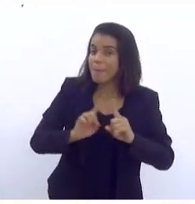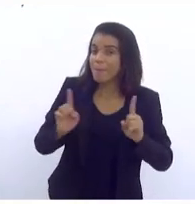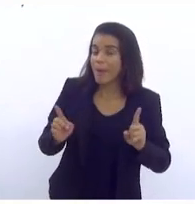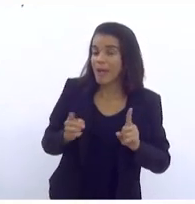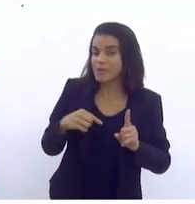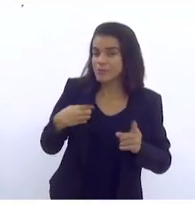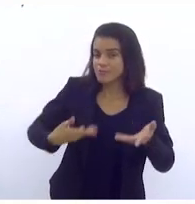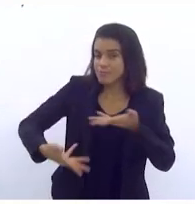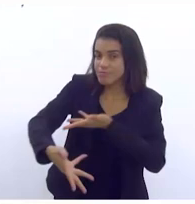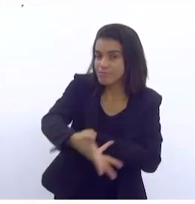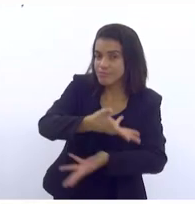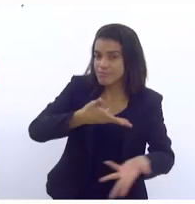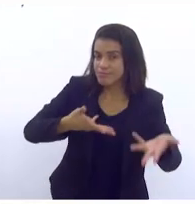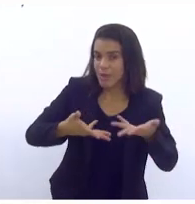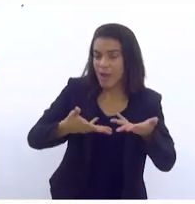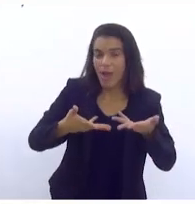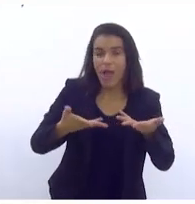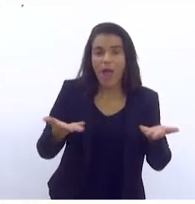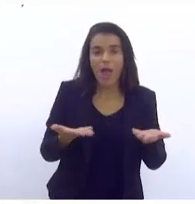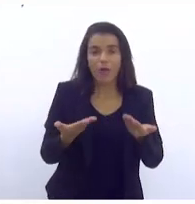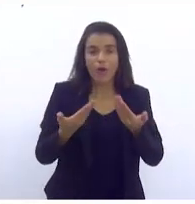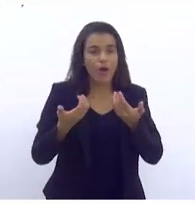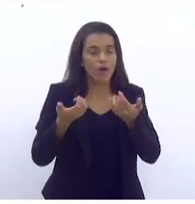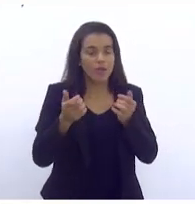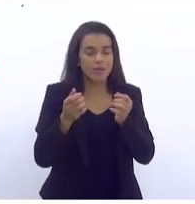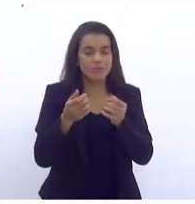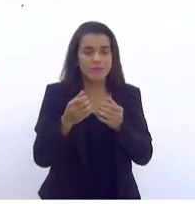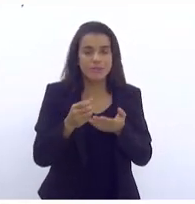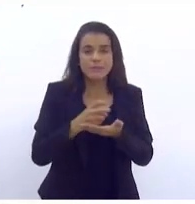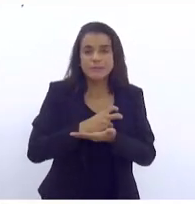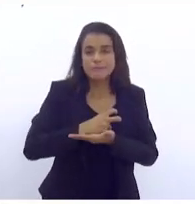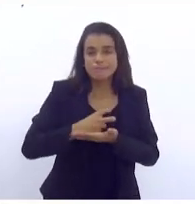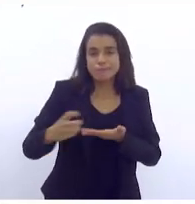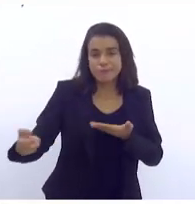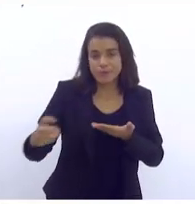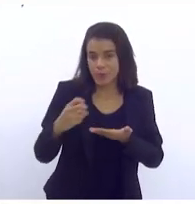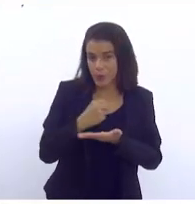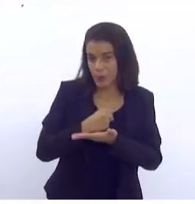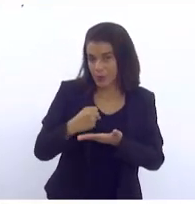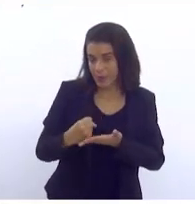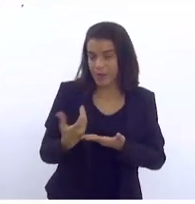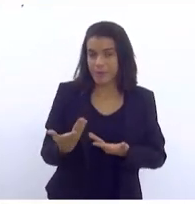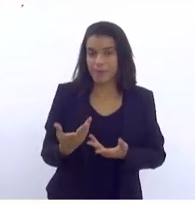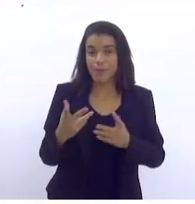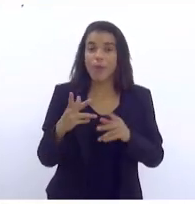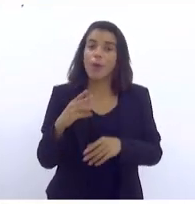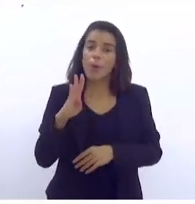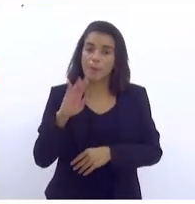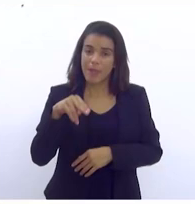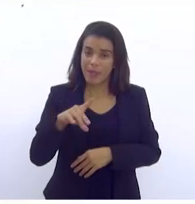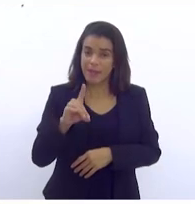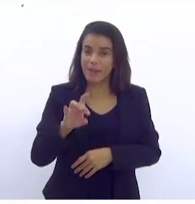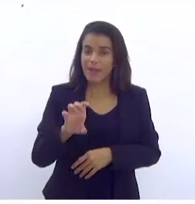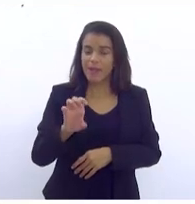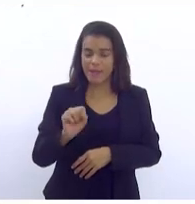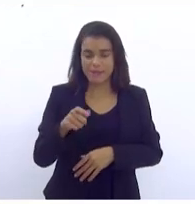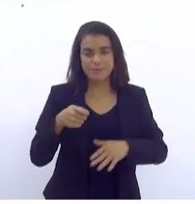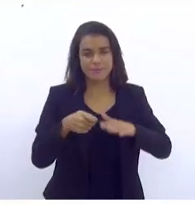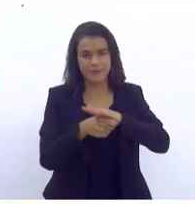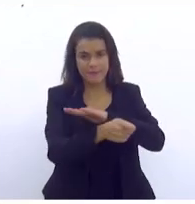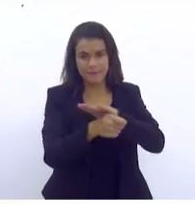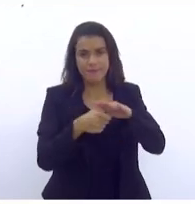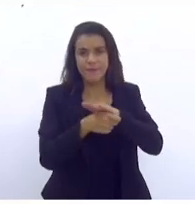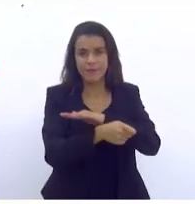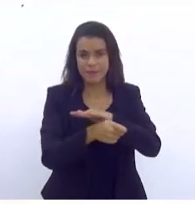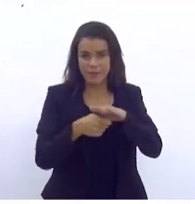relacionamento ele se encerra nesse momento da contratação o BNDS sim como financi ador financiou a